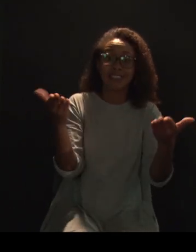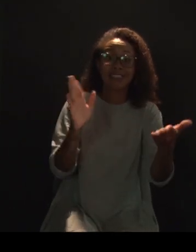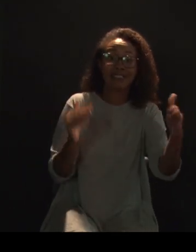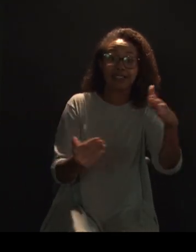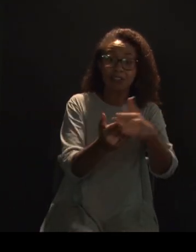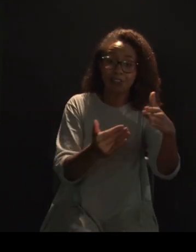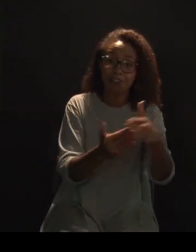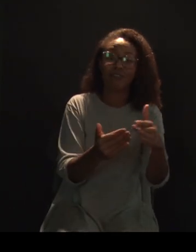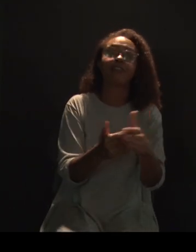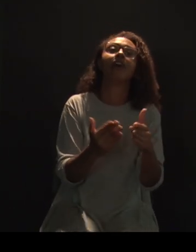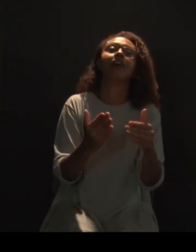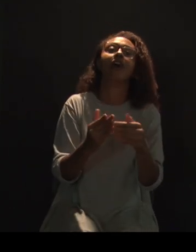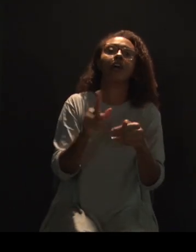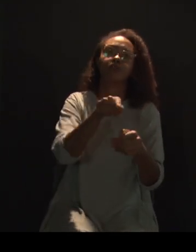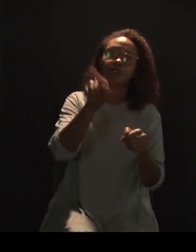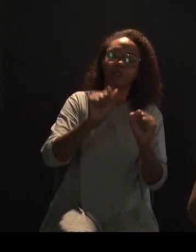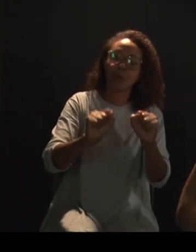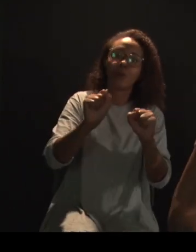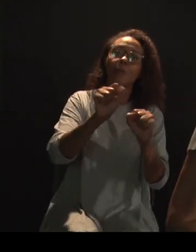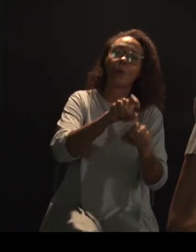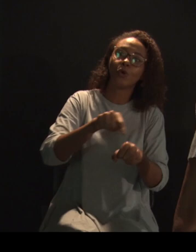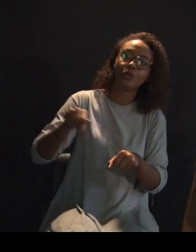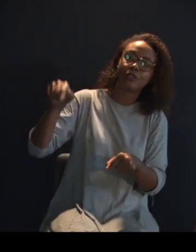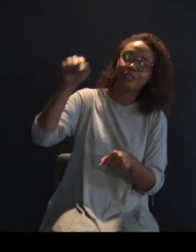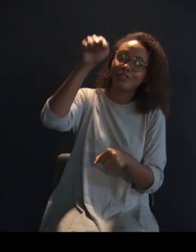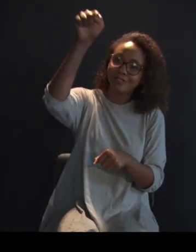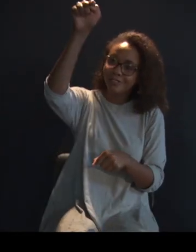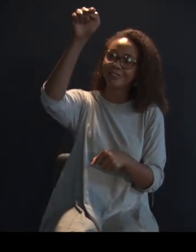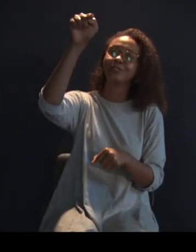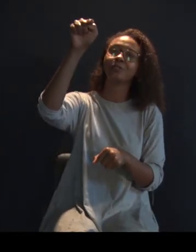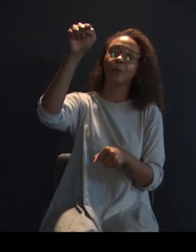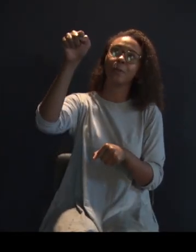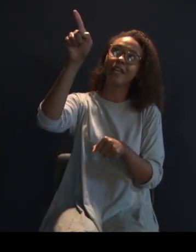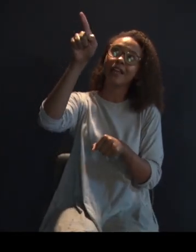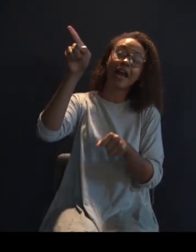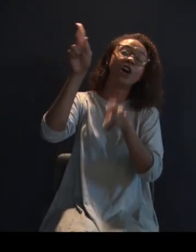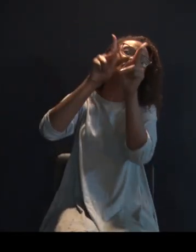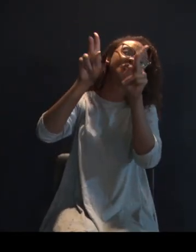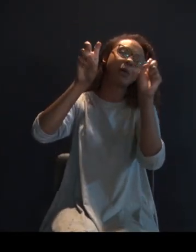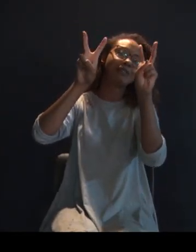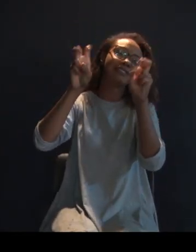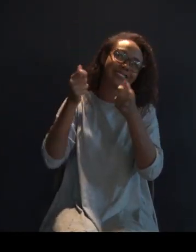subir fazer uma compra lá no shopping